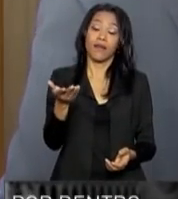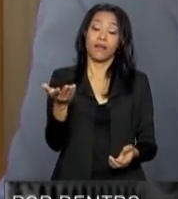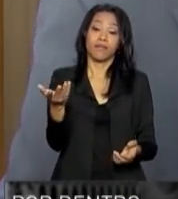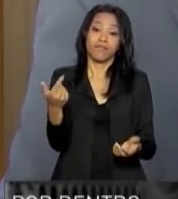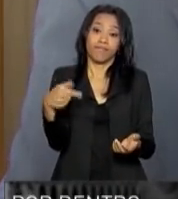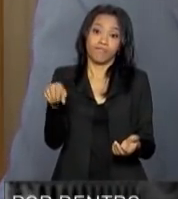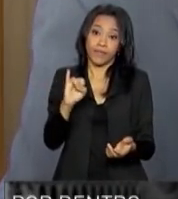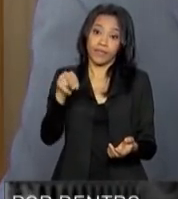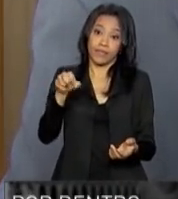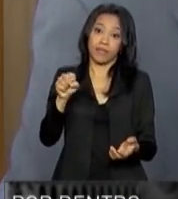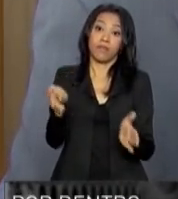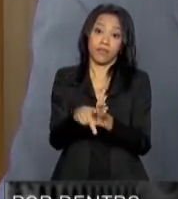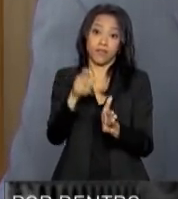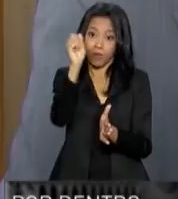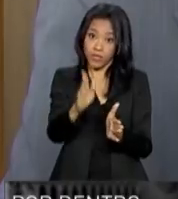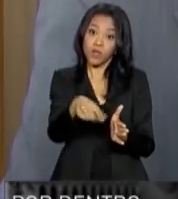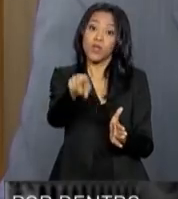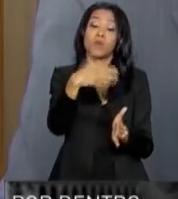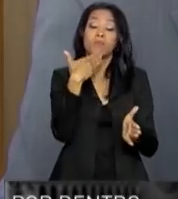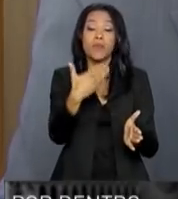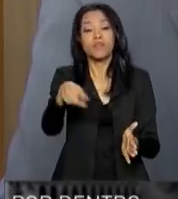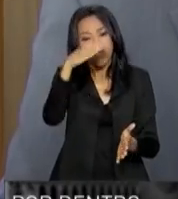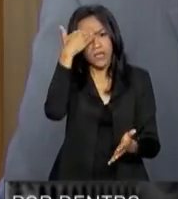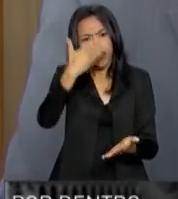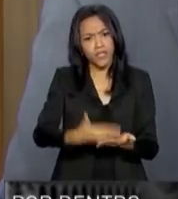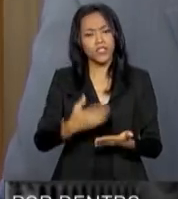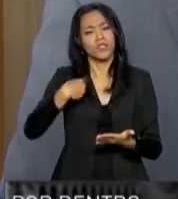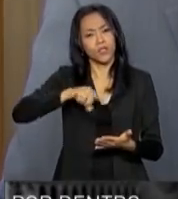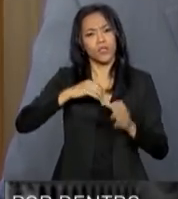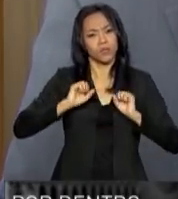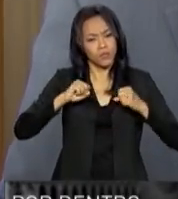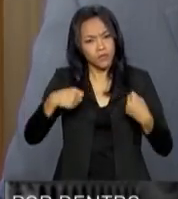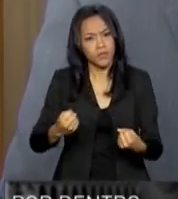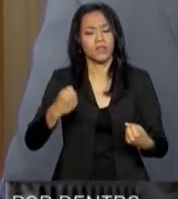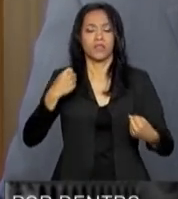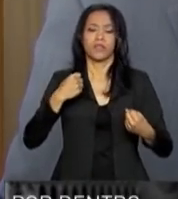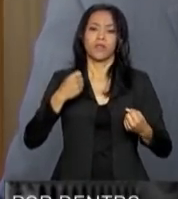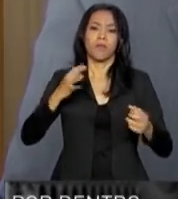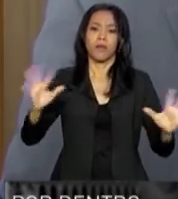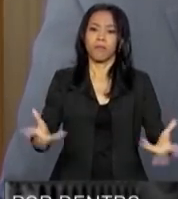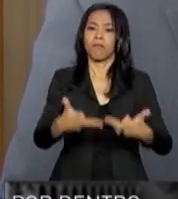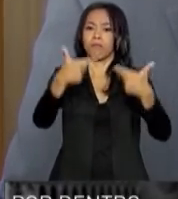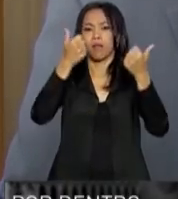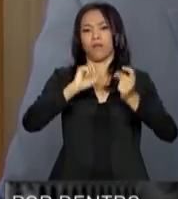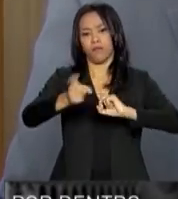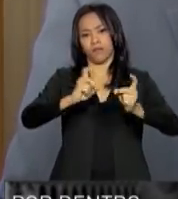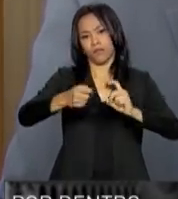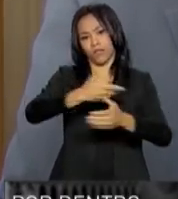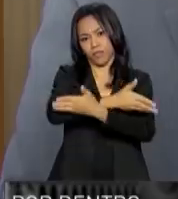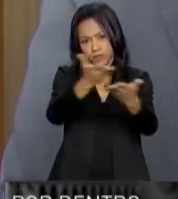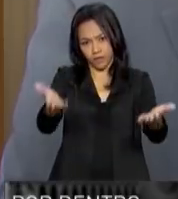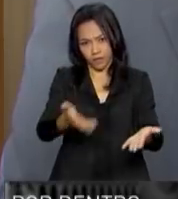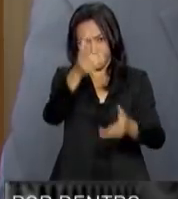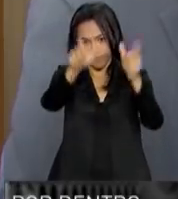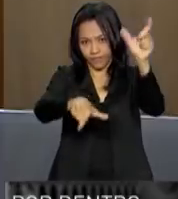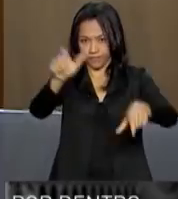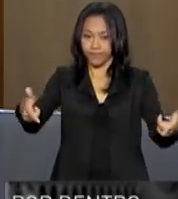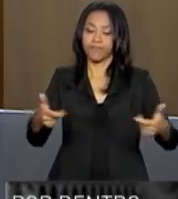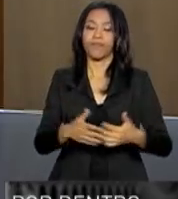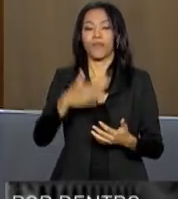eu peço a todos que acreditam que nós estamos fazendo todo o possível para modificar o atendimento e melhorar a qualidade do serviço ao cidadão brasileiro